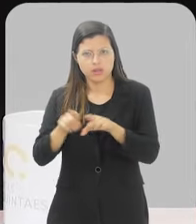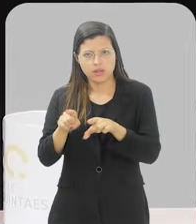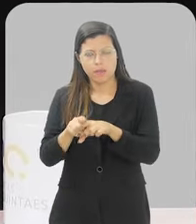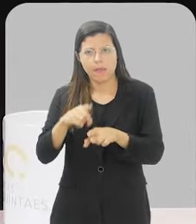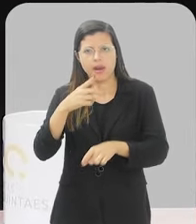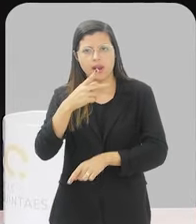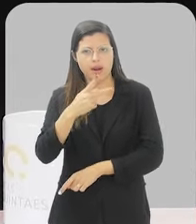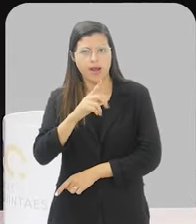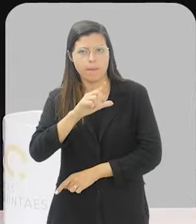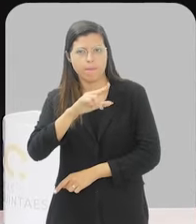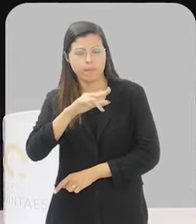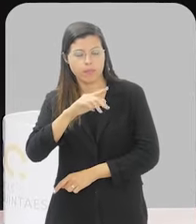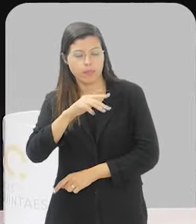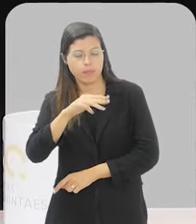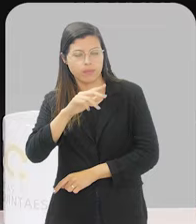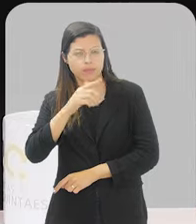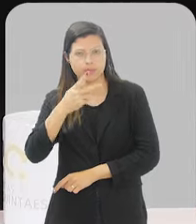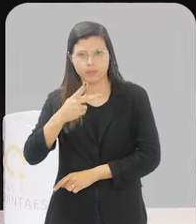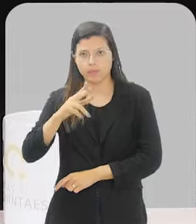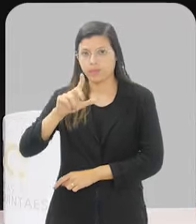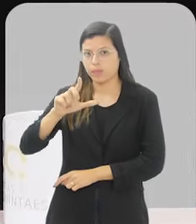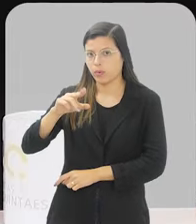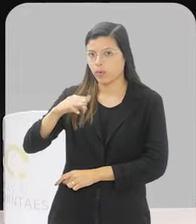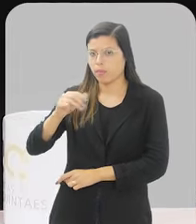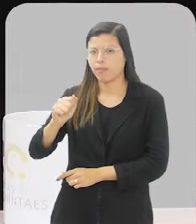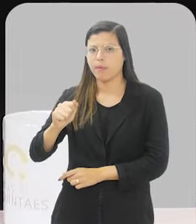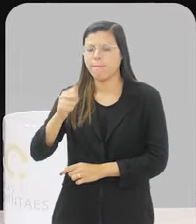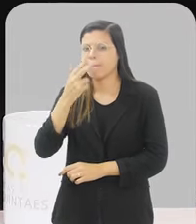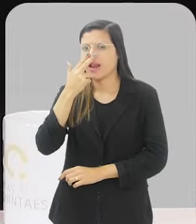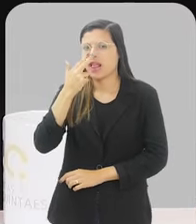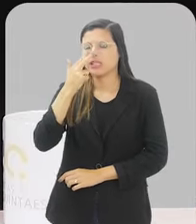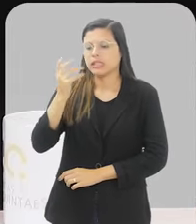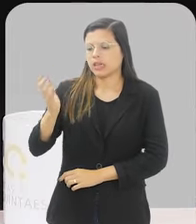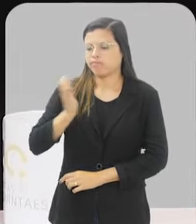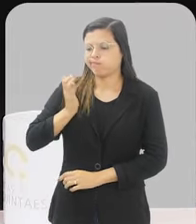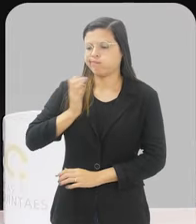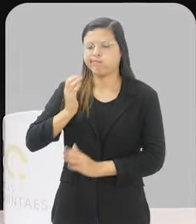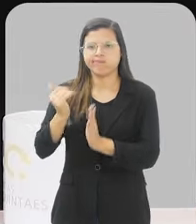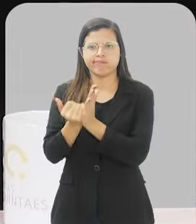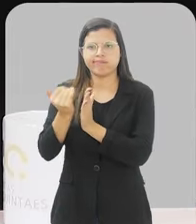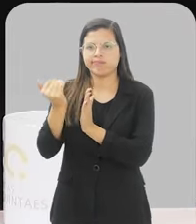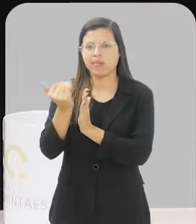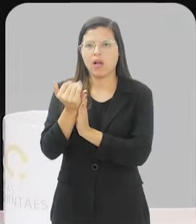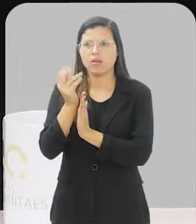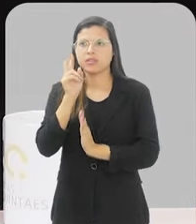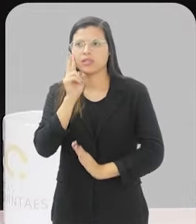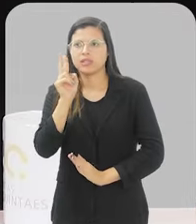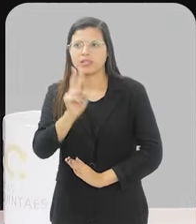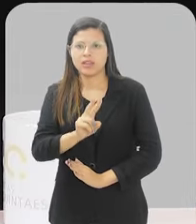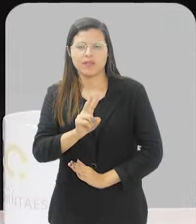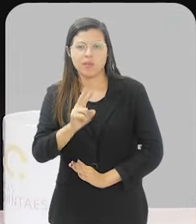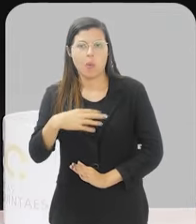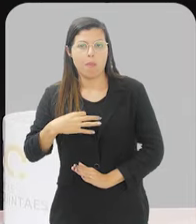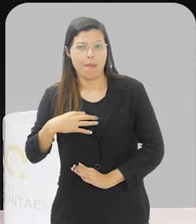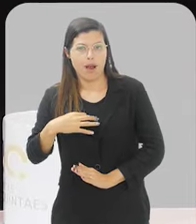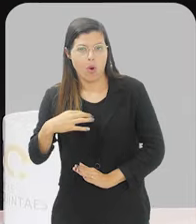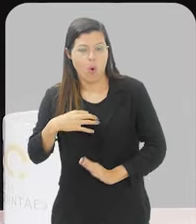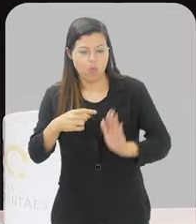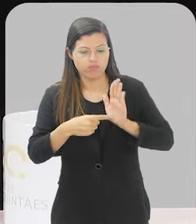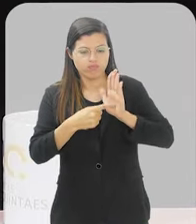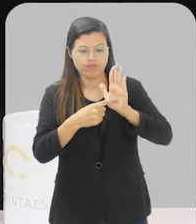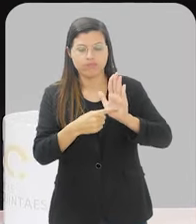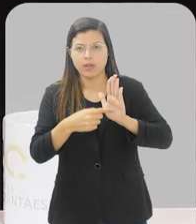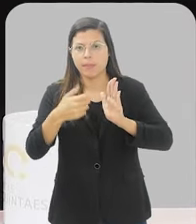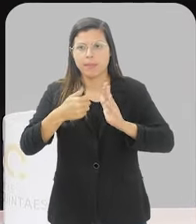luxo. As pedrarias e as plumas remetem ao luxo. Tanto que quando você vê uma fantasia de destaque, a